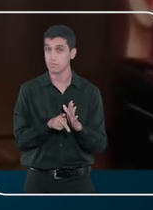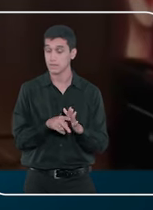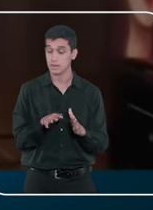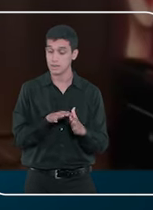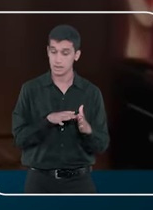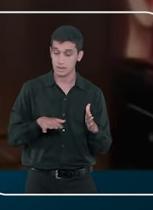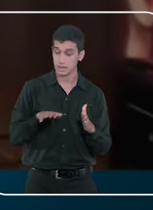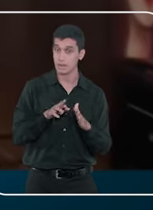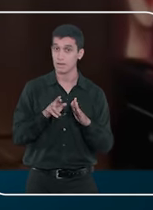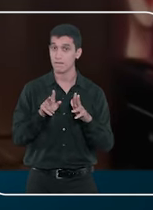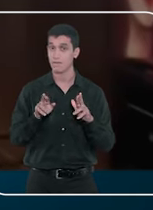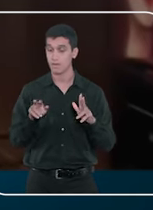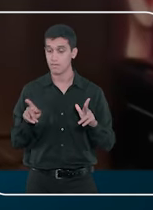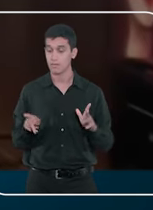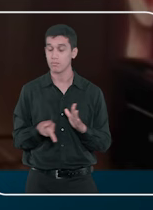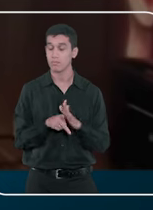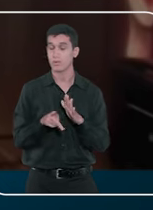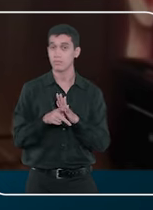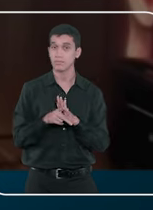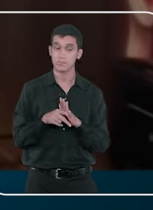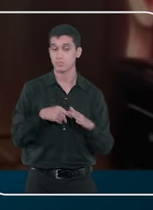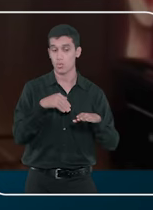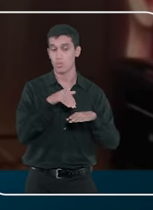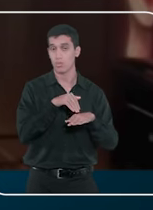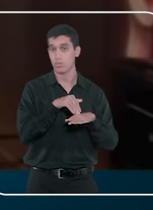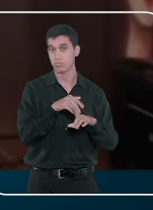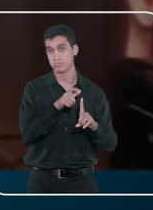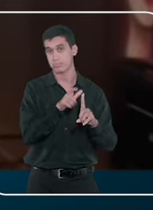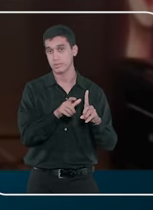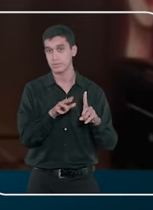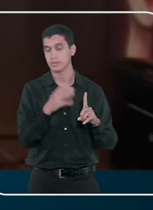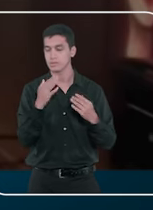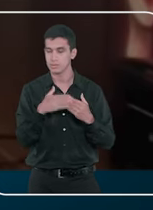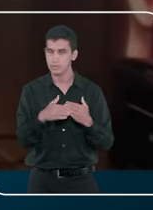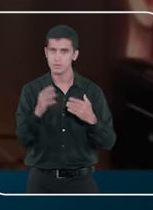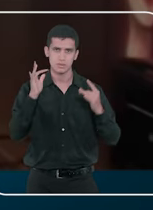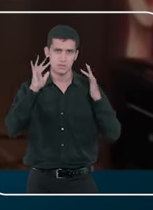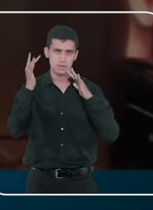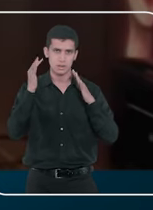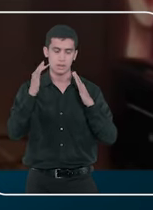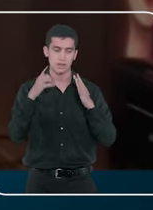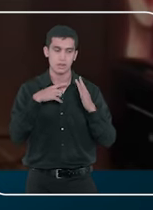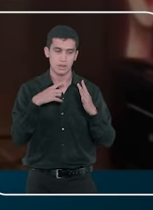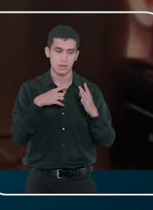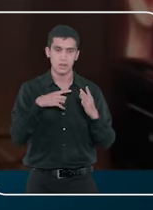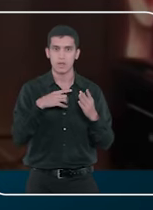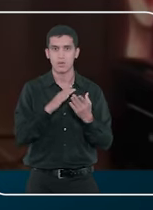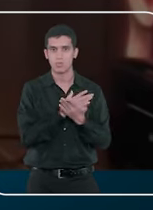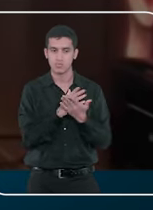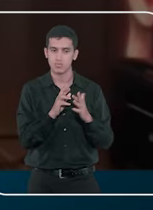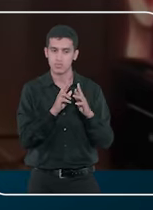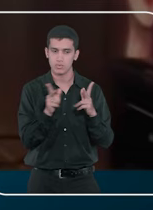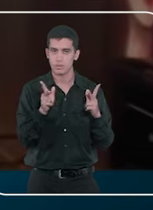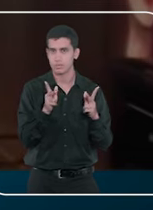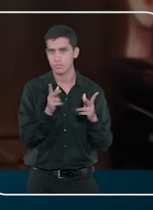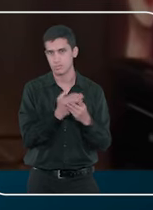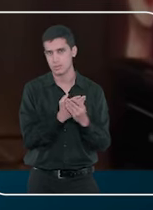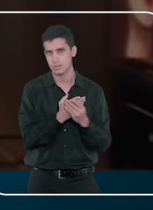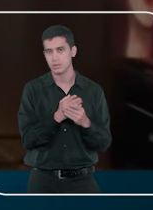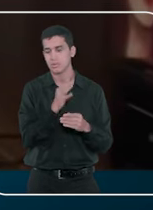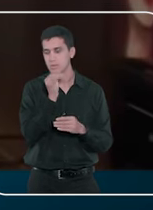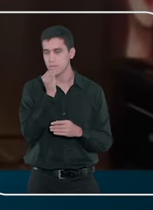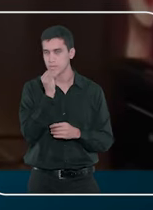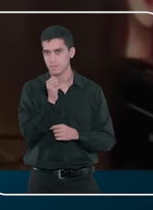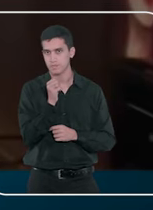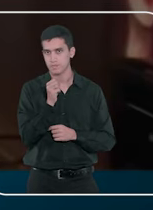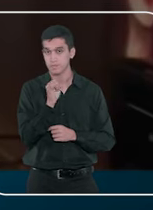esferas distintas de responsabilização e, portanto, vamos lá dizer, em sentido, processos também distintos. Se eu estou falando